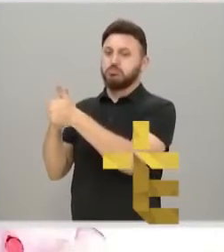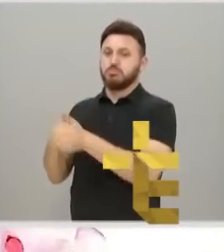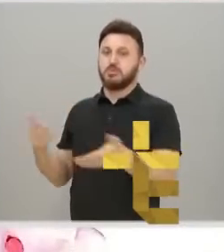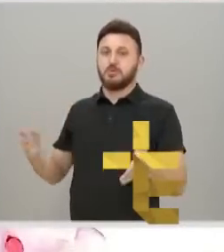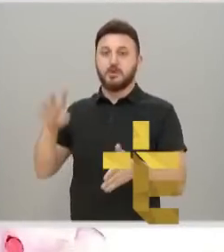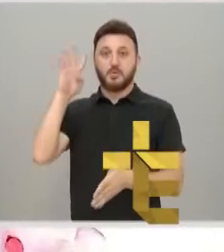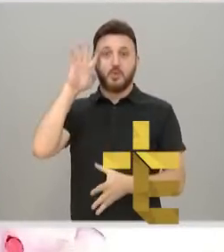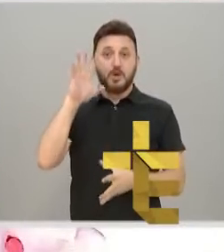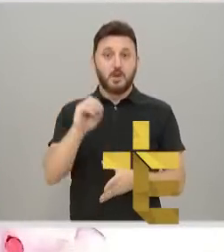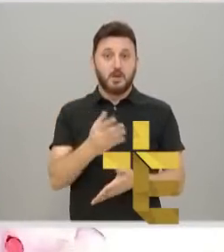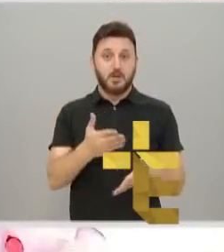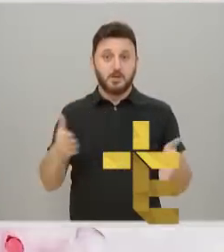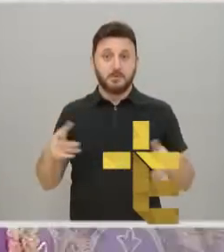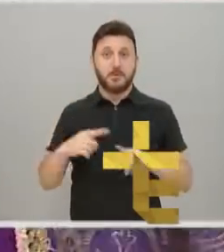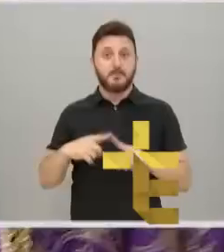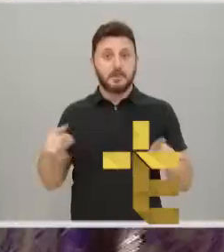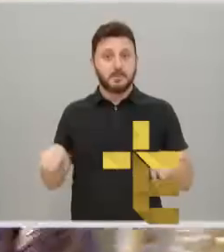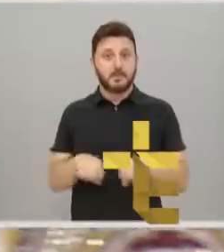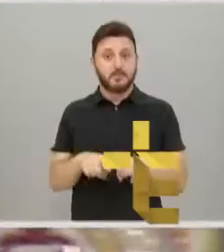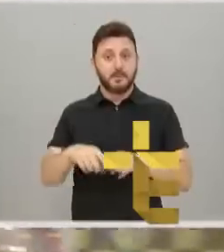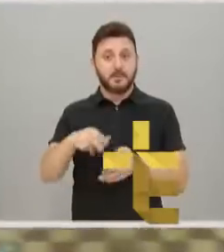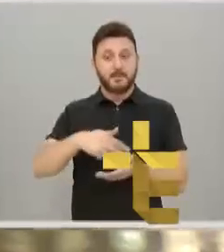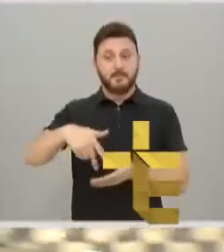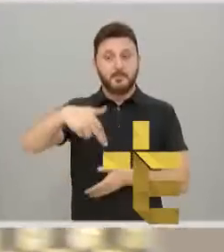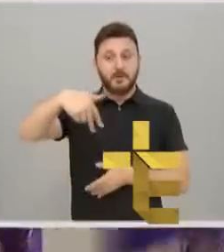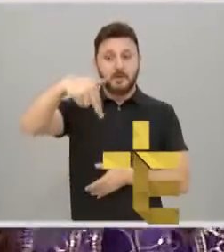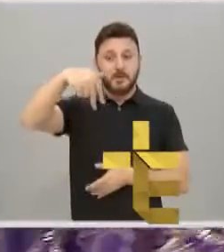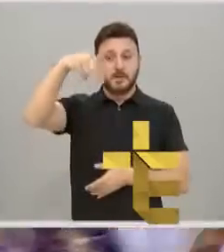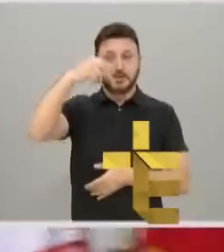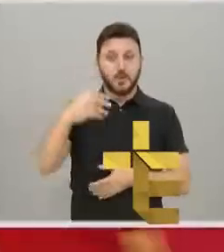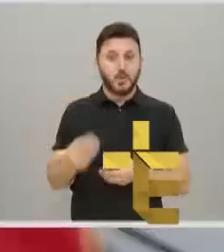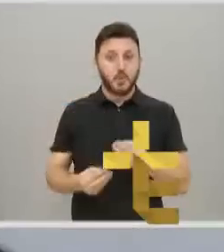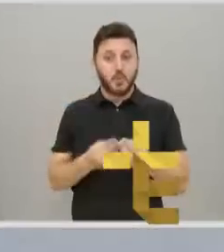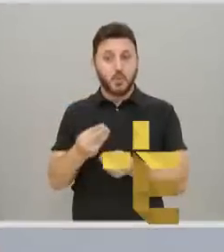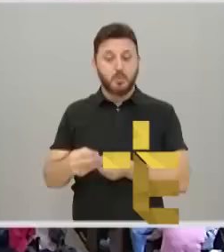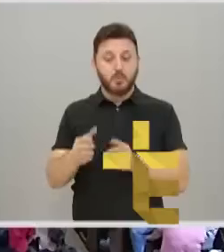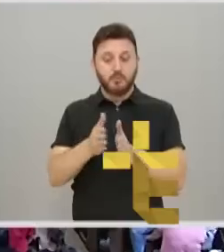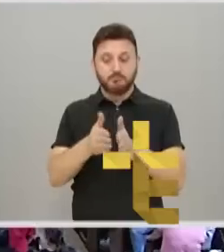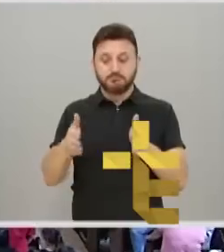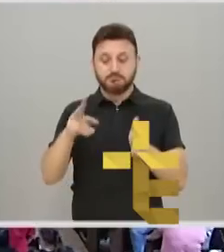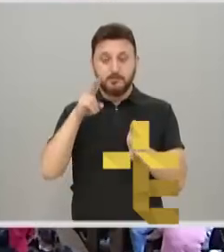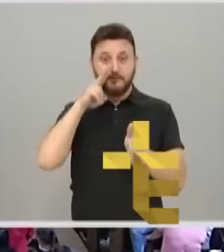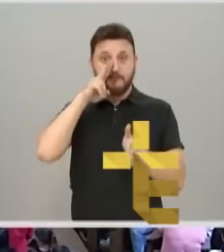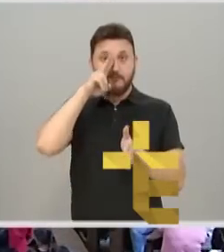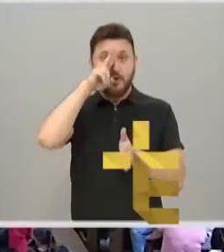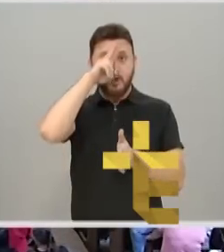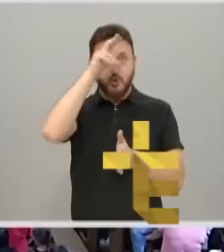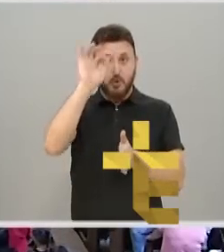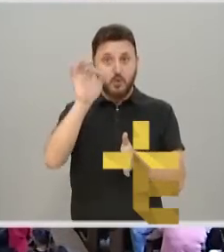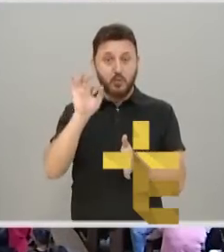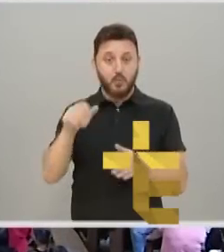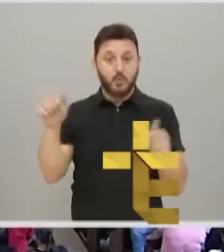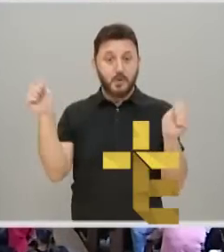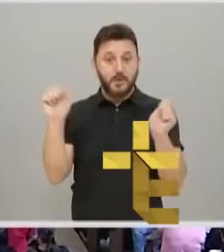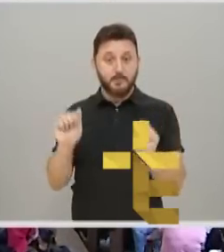quaresma, mas também na Páscoa. Como é forte essa figura das santas